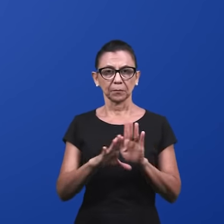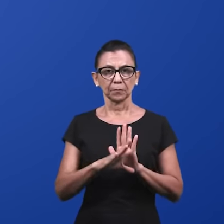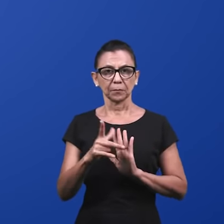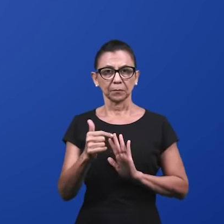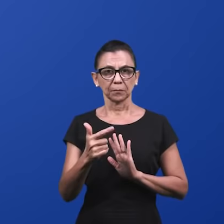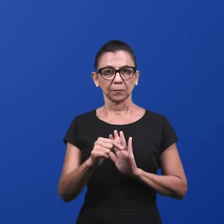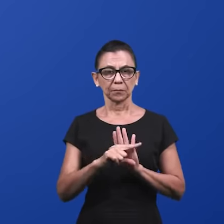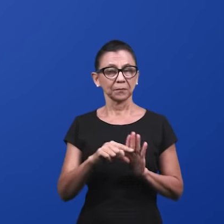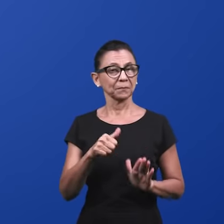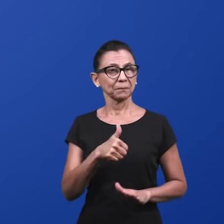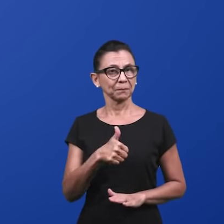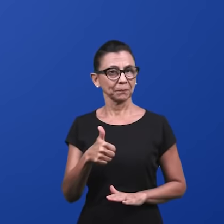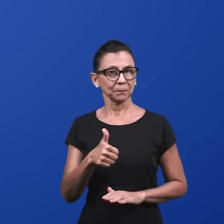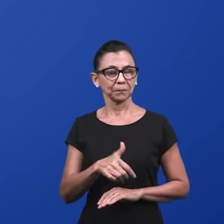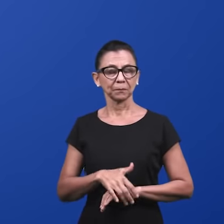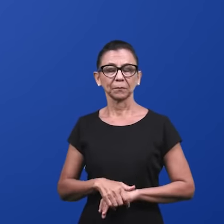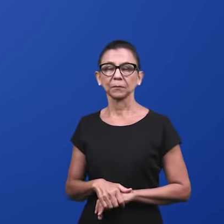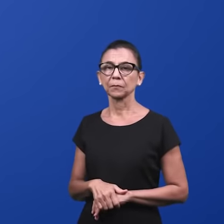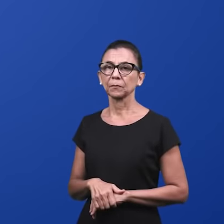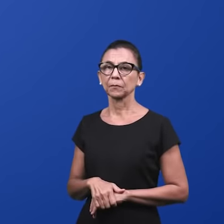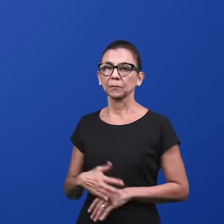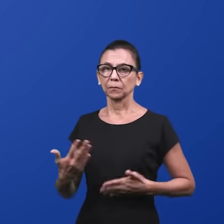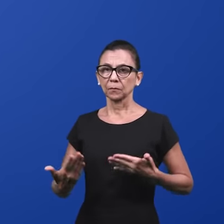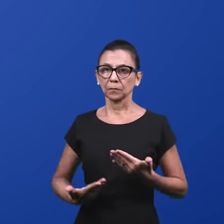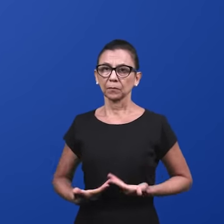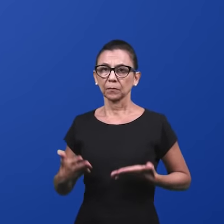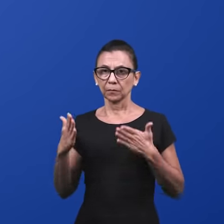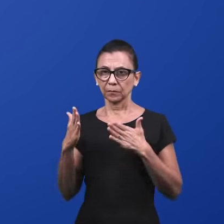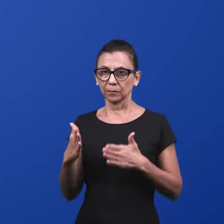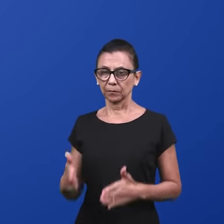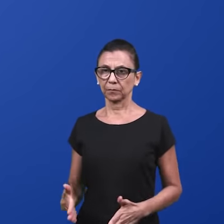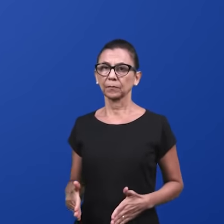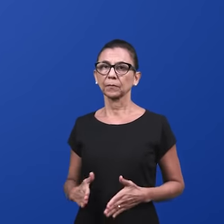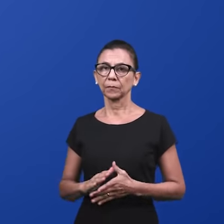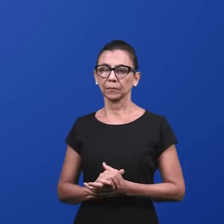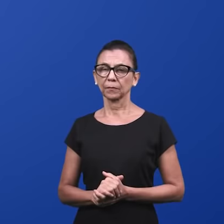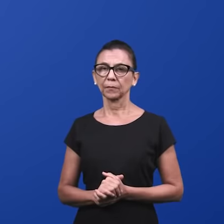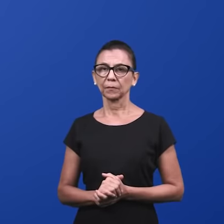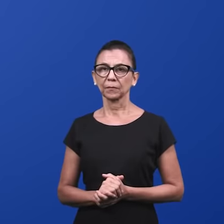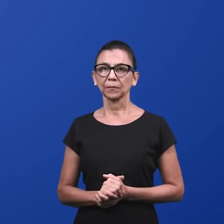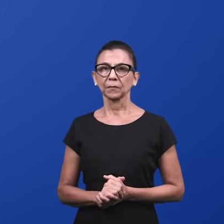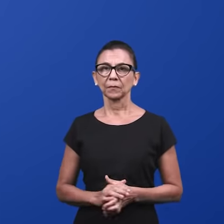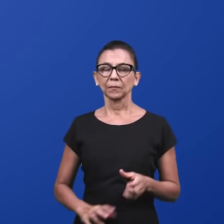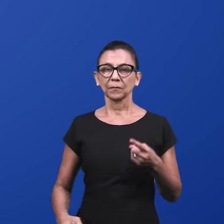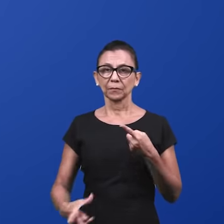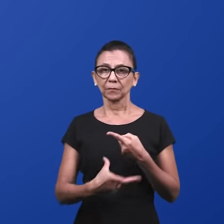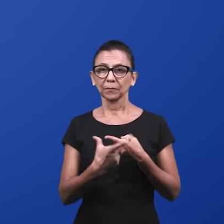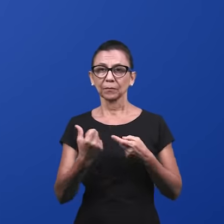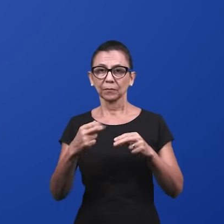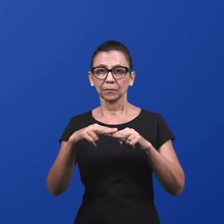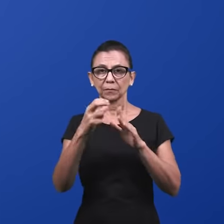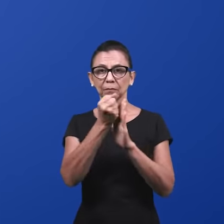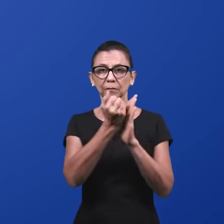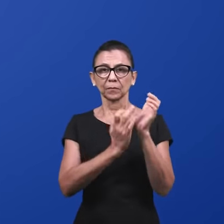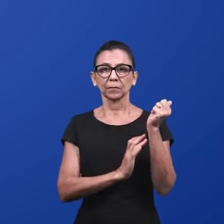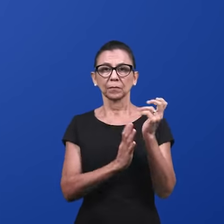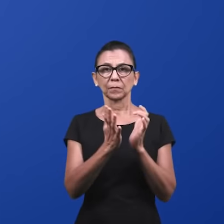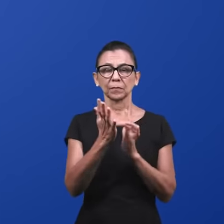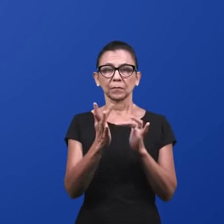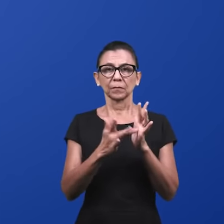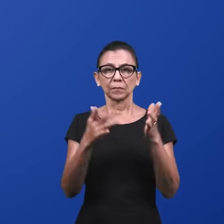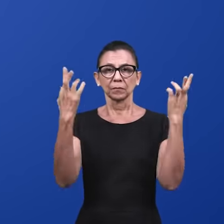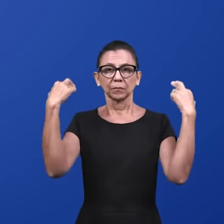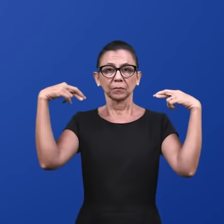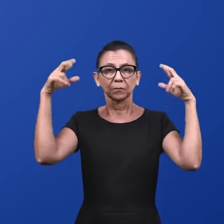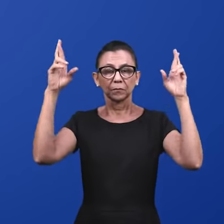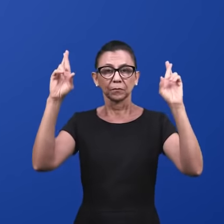12, versículo 11. E eles o venceram pelo sangue do Cordeiro e pela palavra do seu testemunho, e não amaram